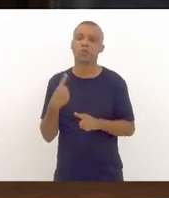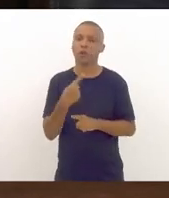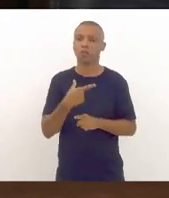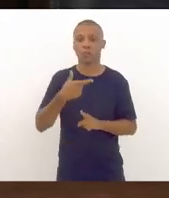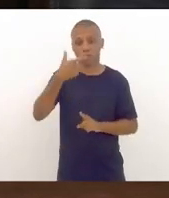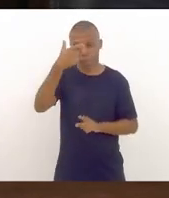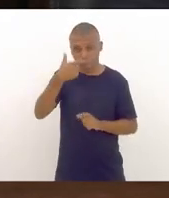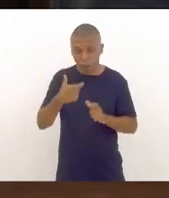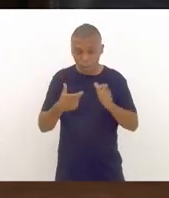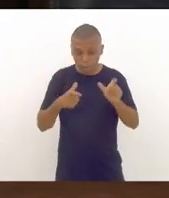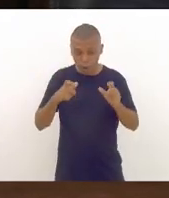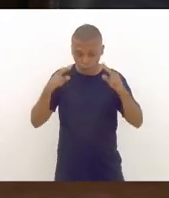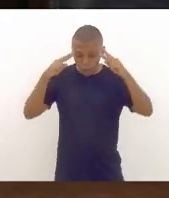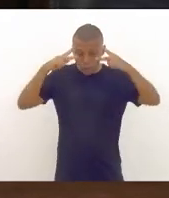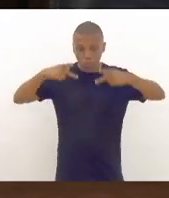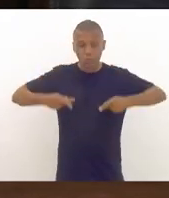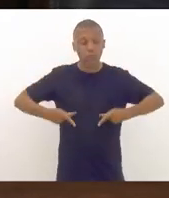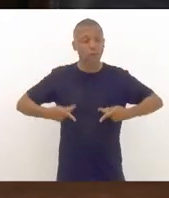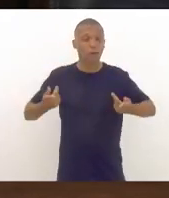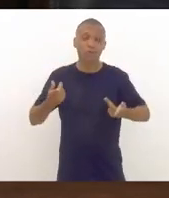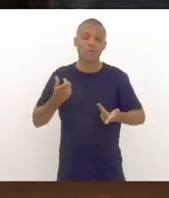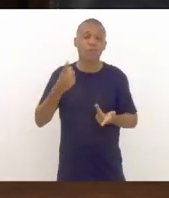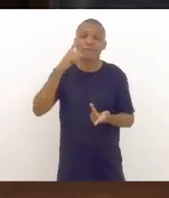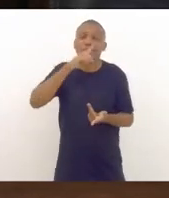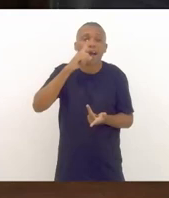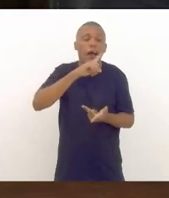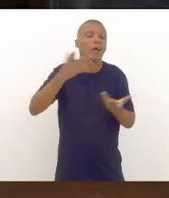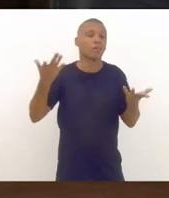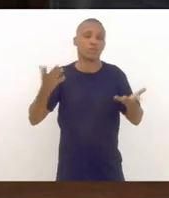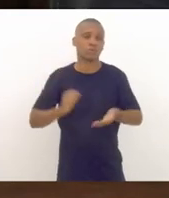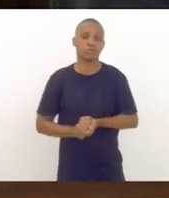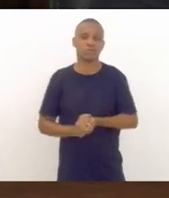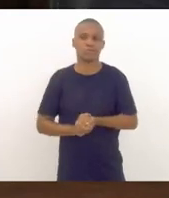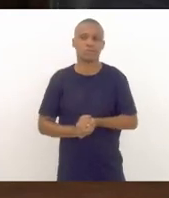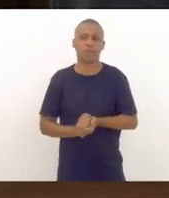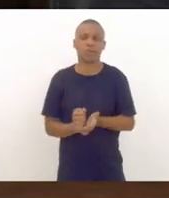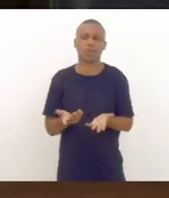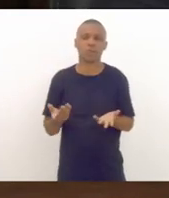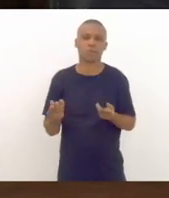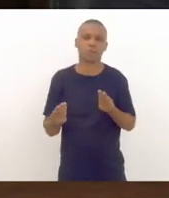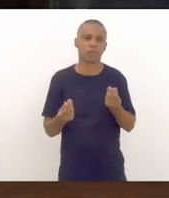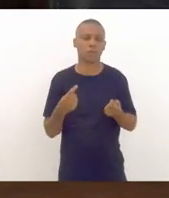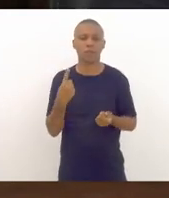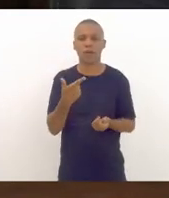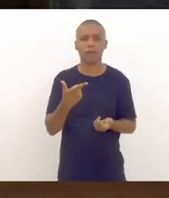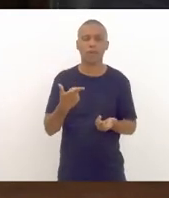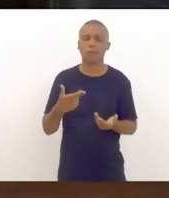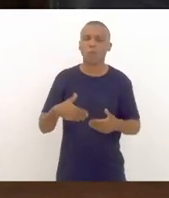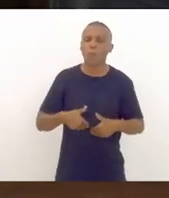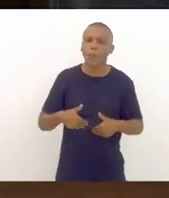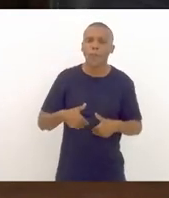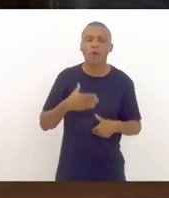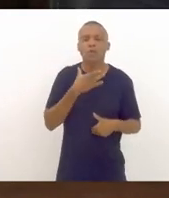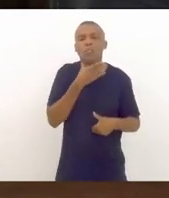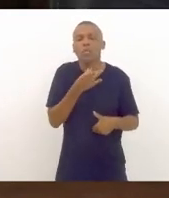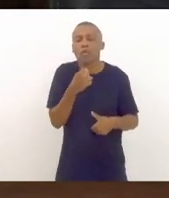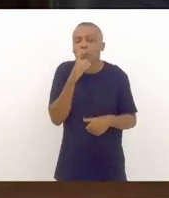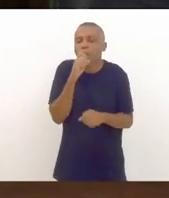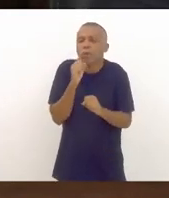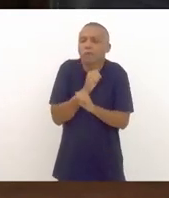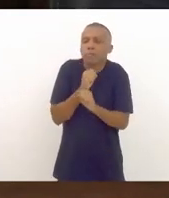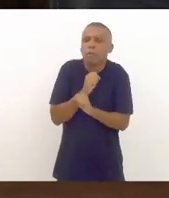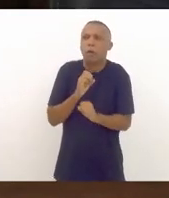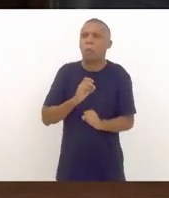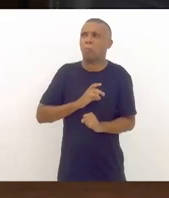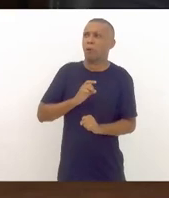de carne e osso, homens e mulheres. Temos fome, temos sede, temos frio, temos